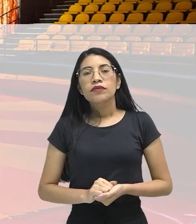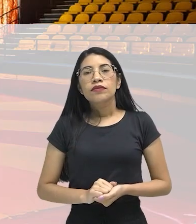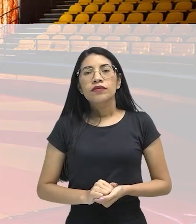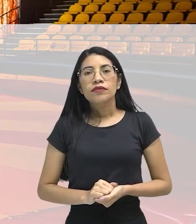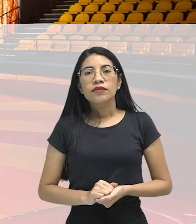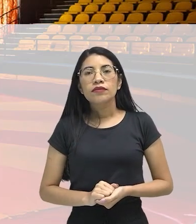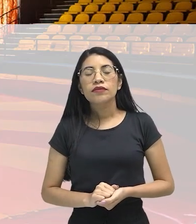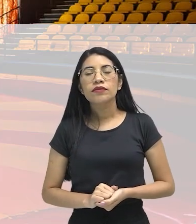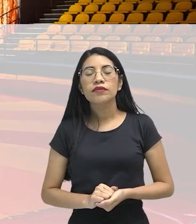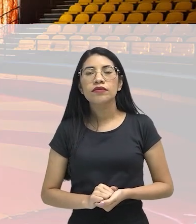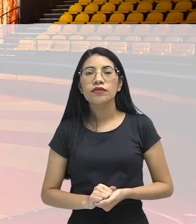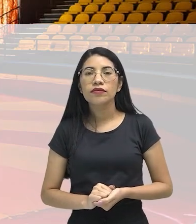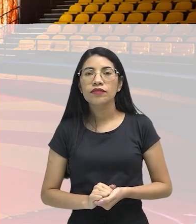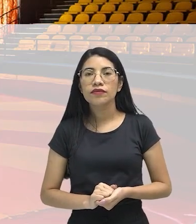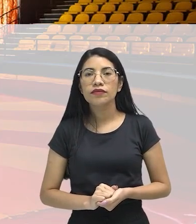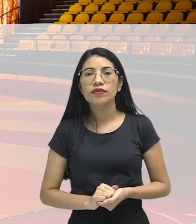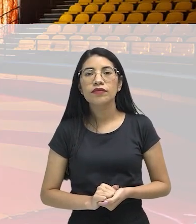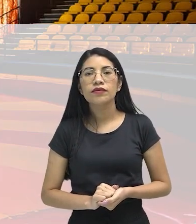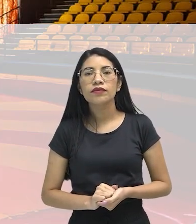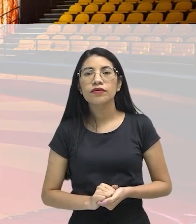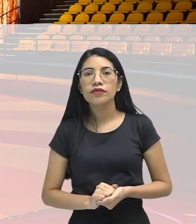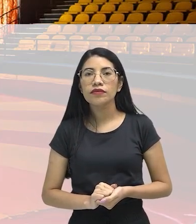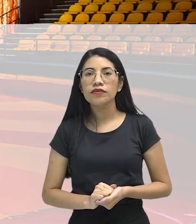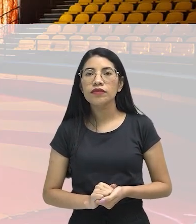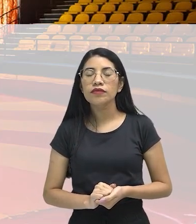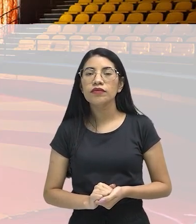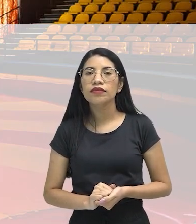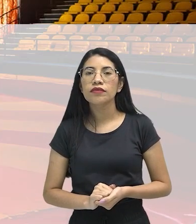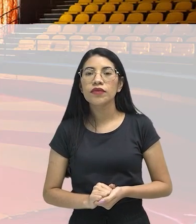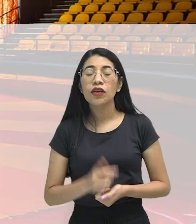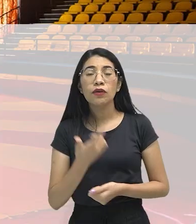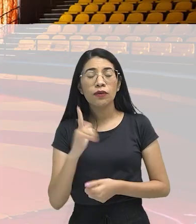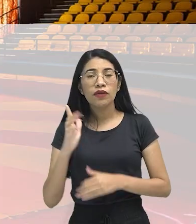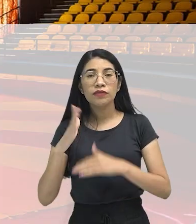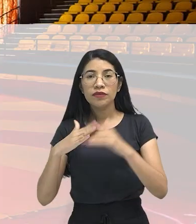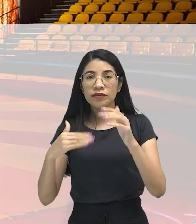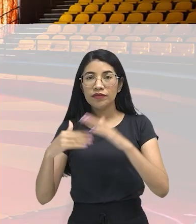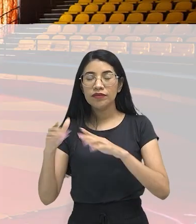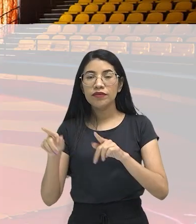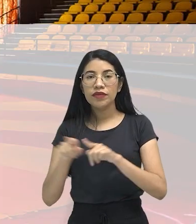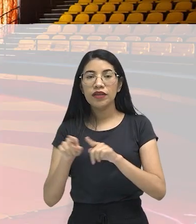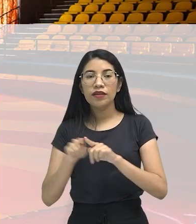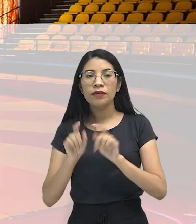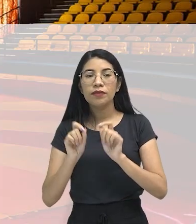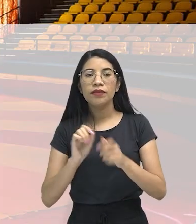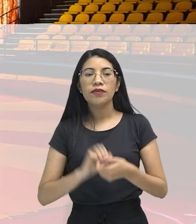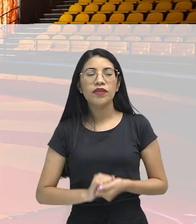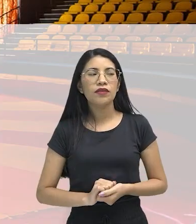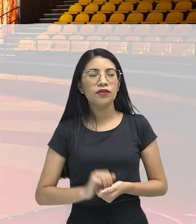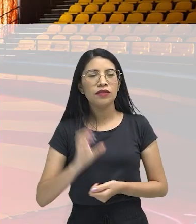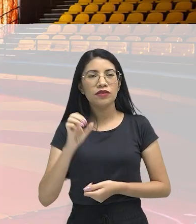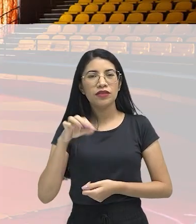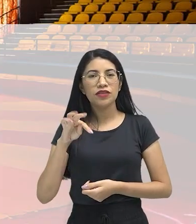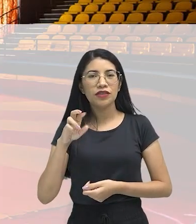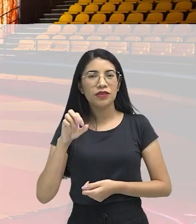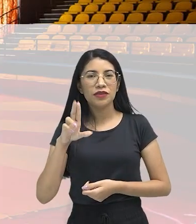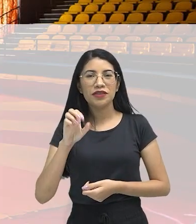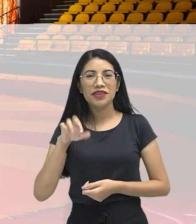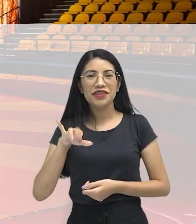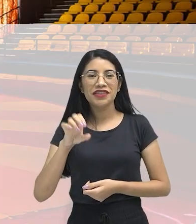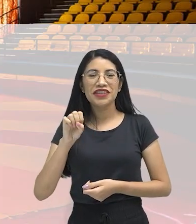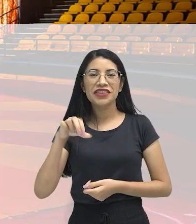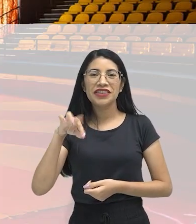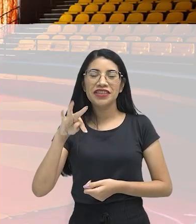tá bom? Prosseguindo, além do trapezistas, nós temos os contorcionistas,